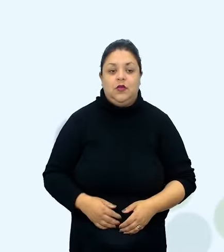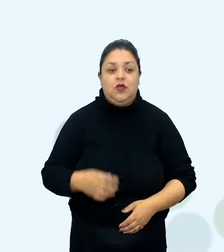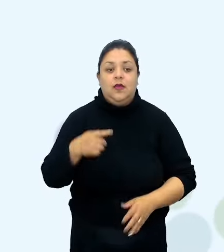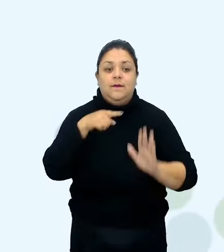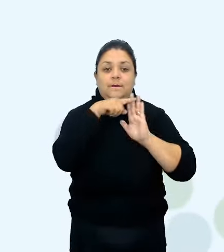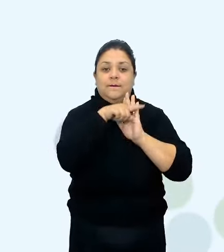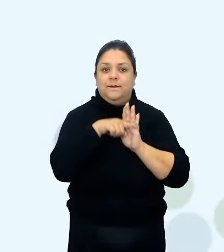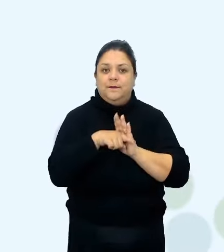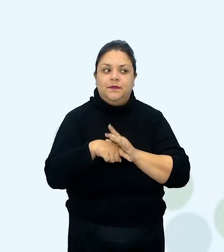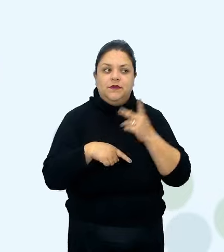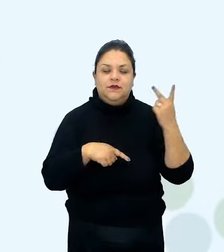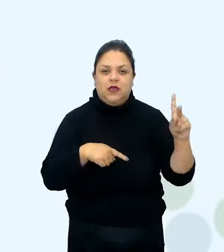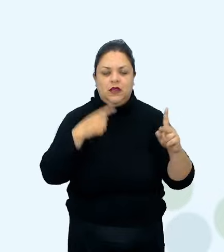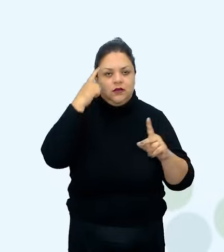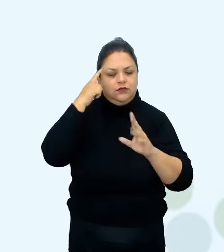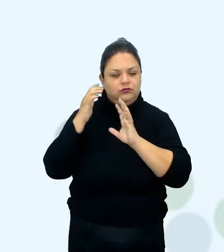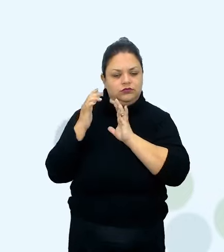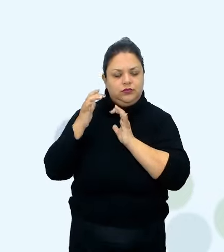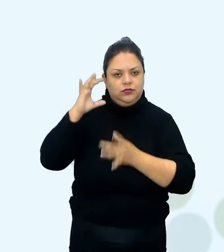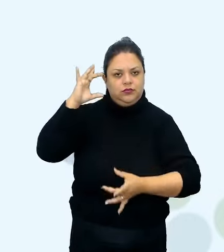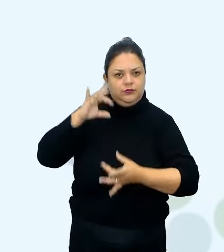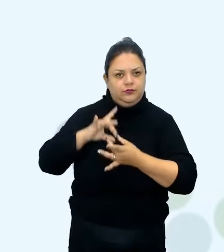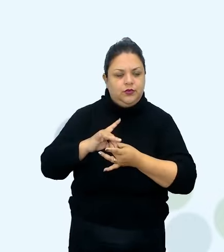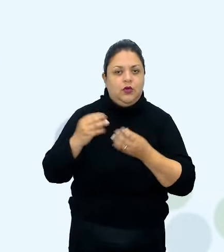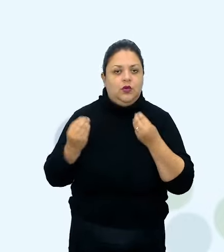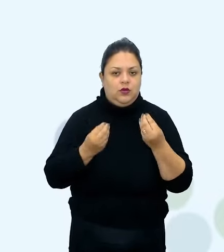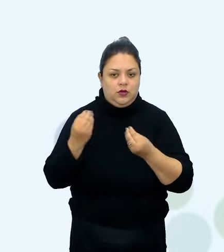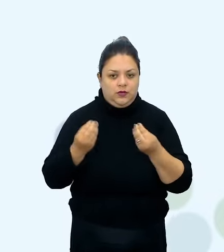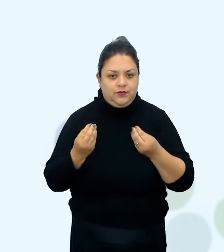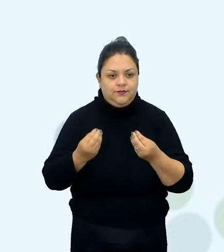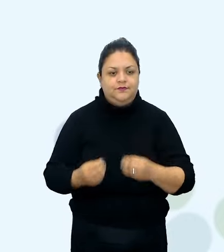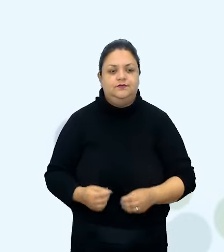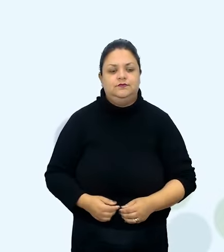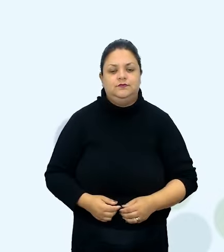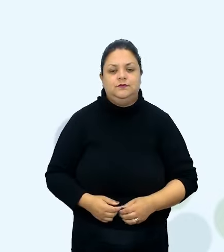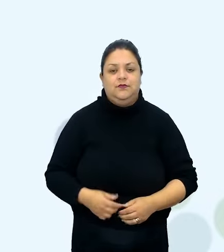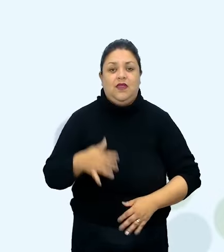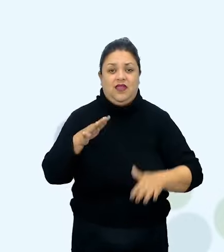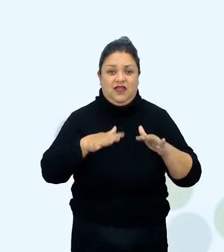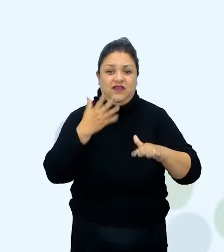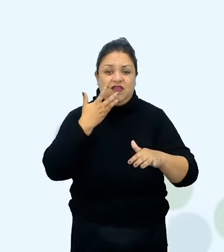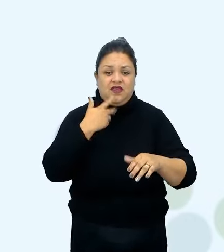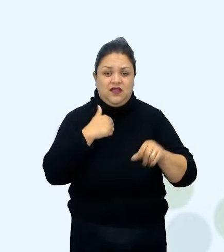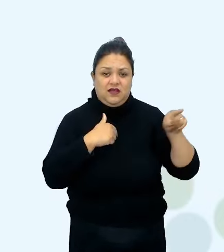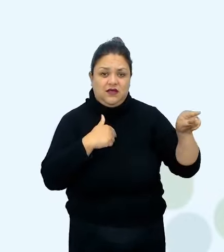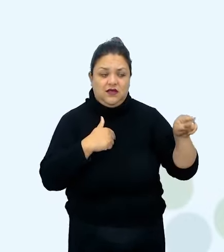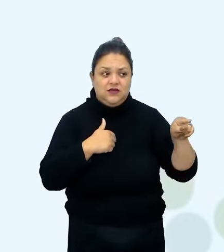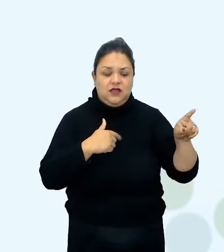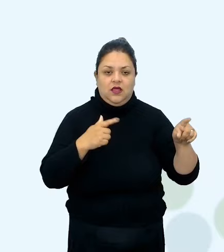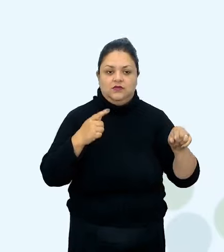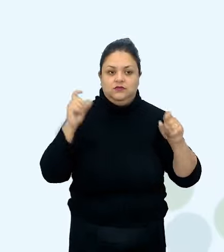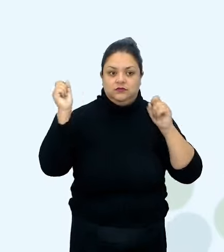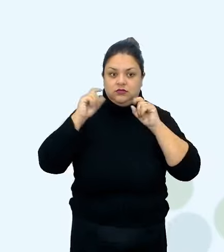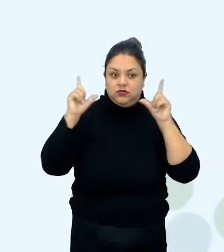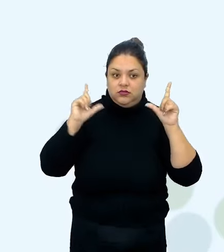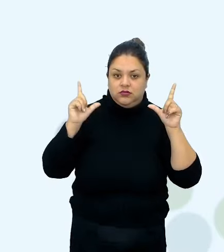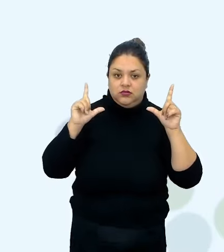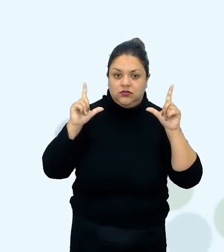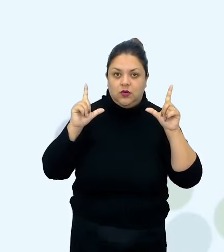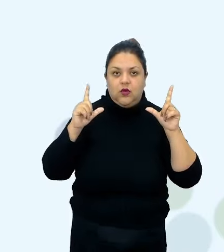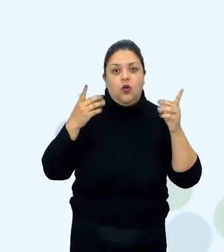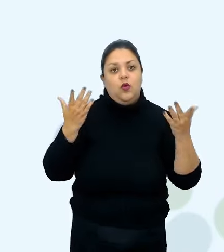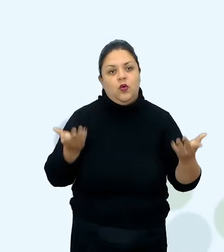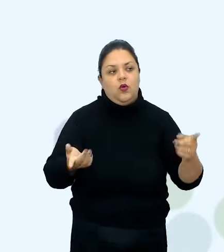sistema nervoso central? Porque eu vou estar falando de uma criança, se ela está desperta, ou se ela está